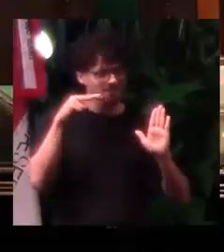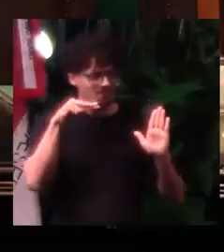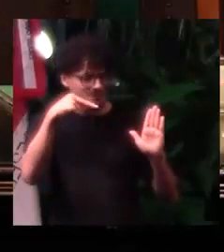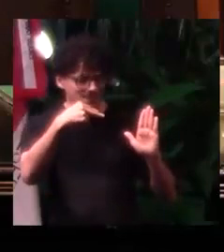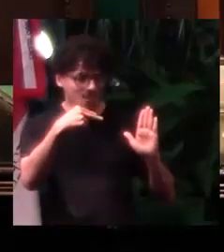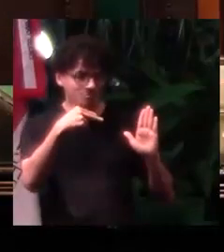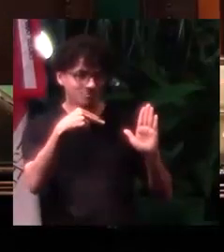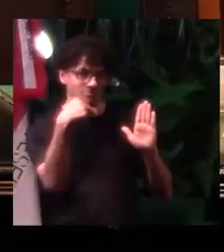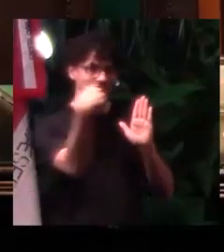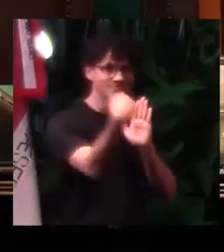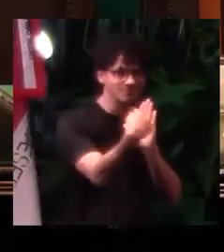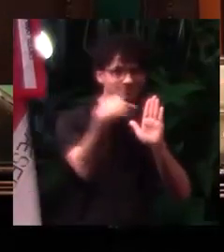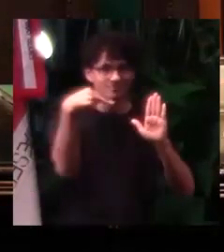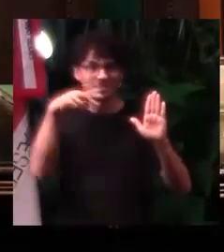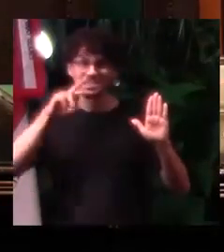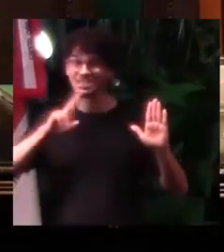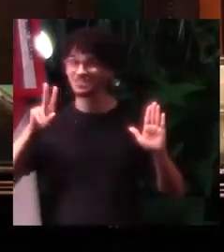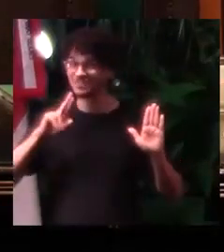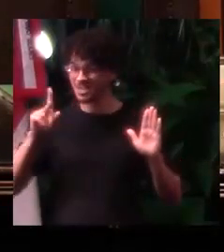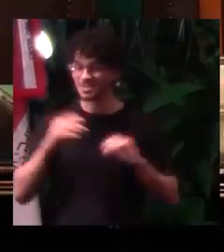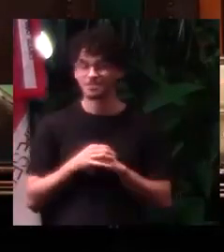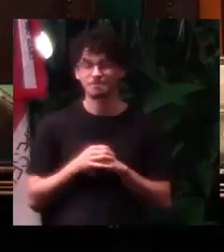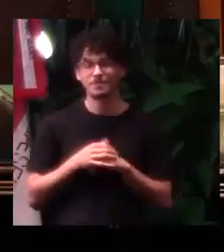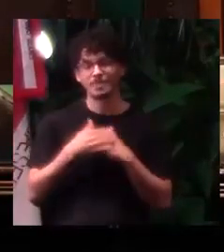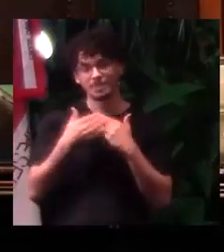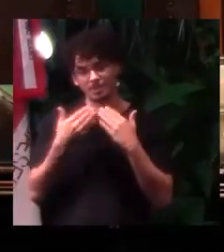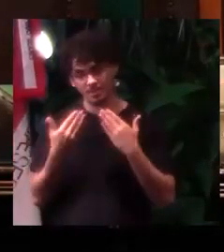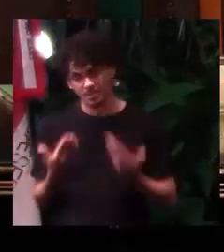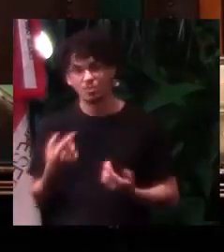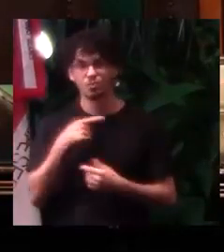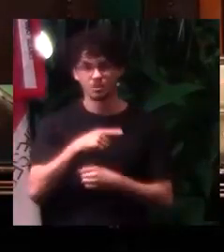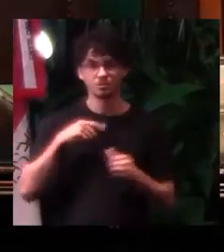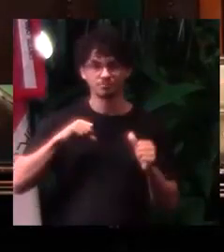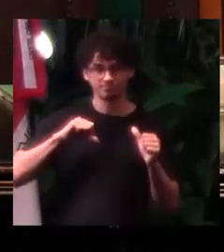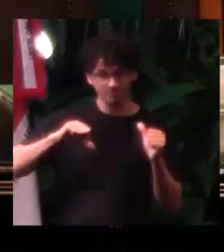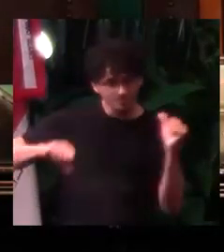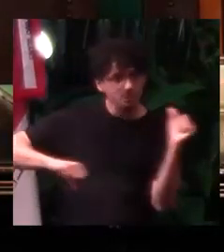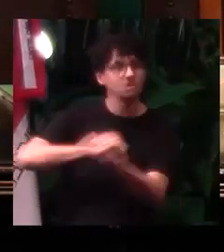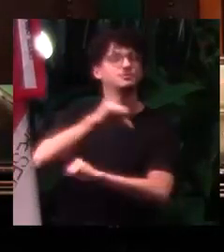algo que faz uma revolução, né, jurídica.